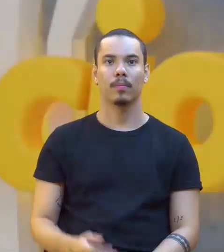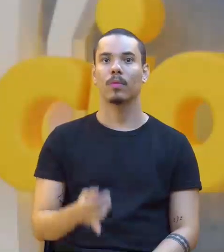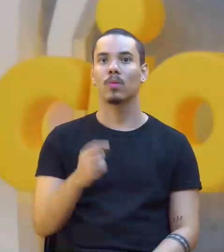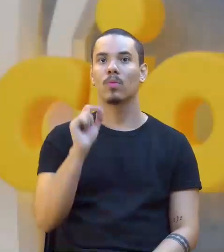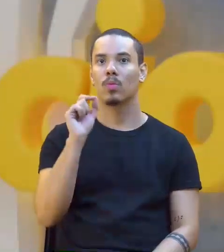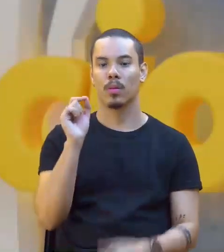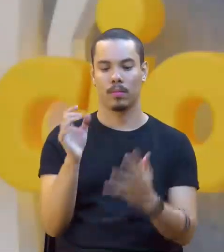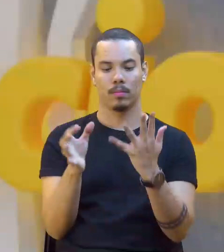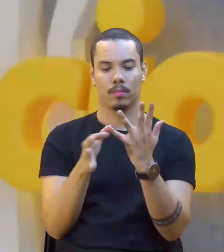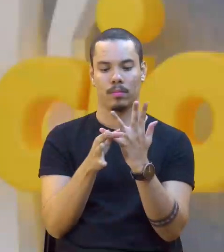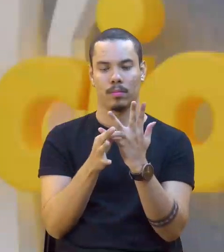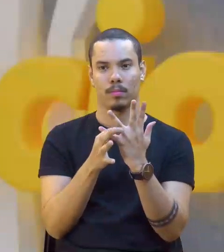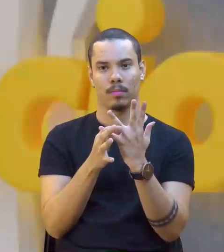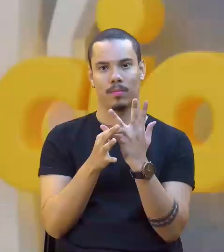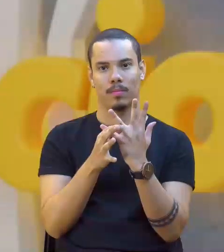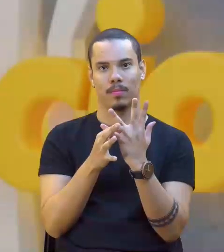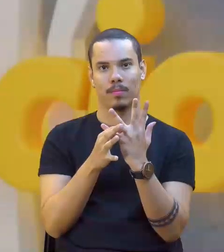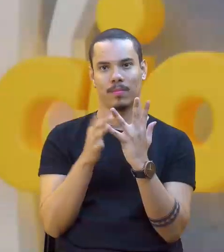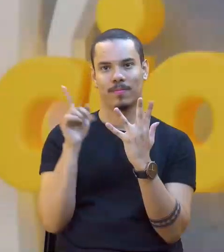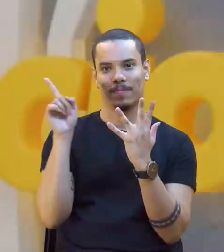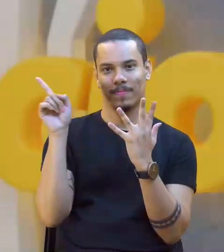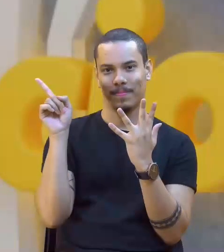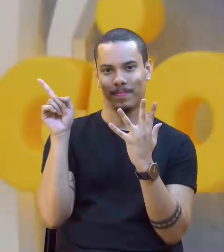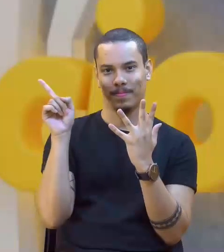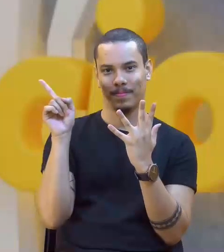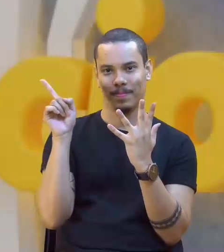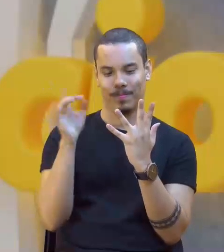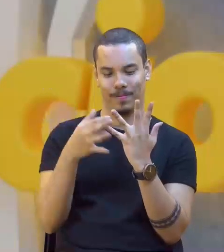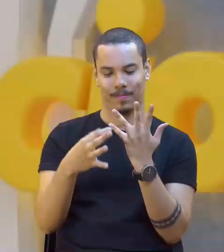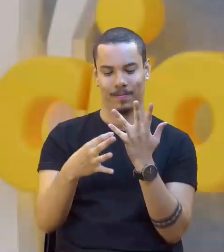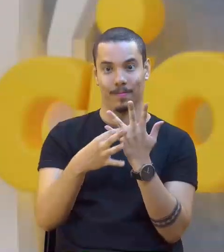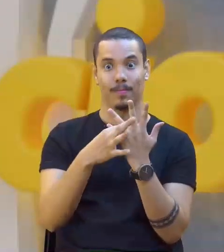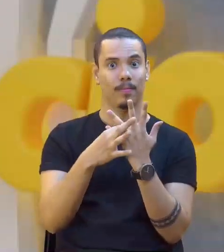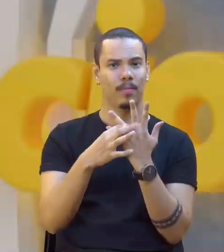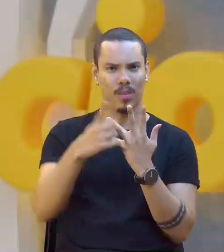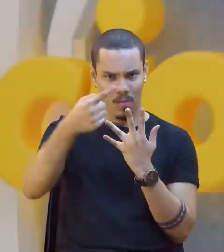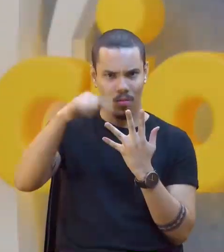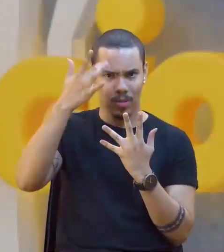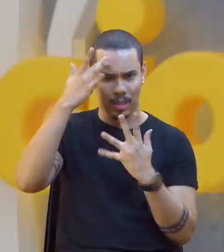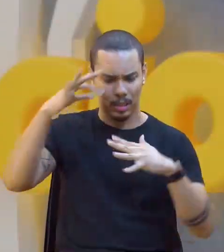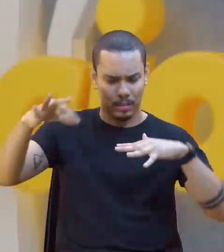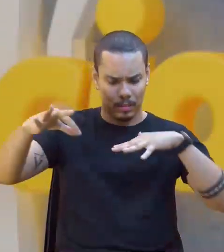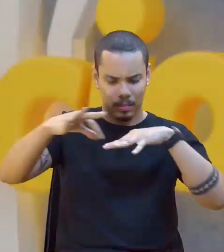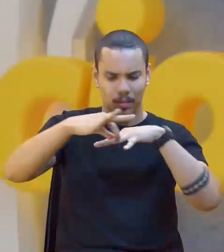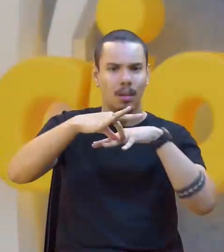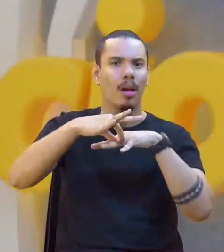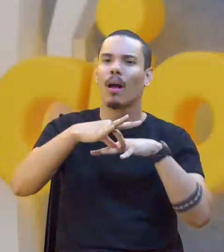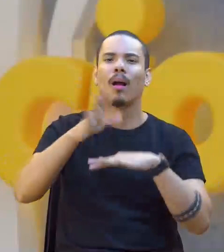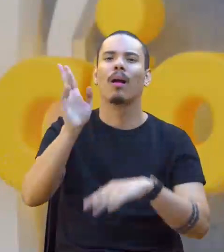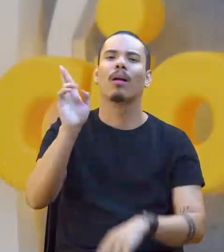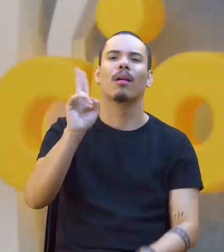aqui? Uma aliança, né? Vocês acham que isso aqui foi inventado por quem?